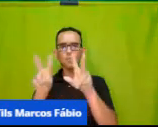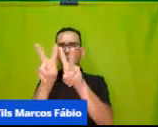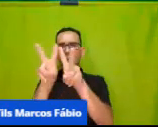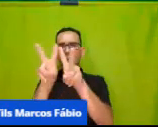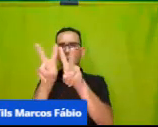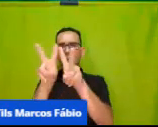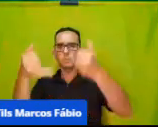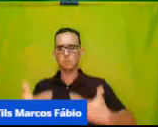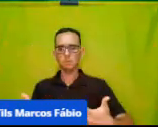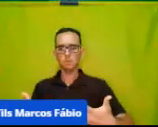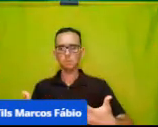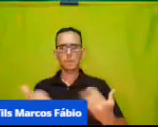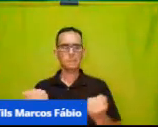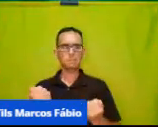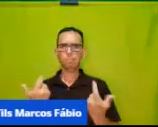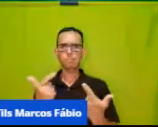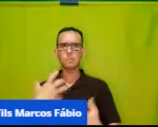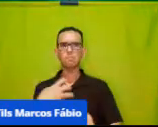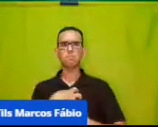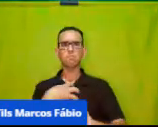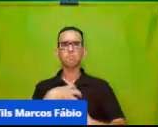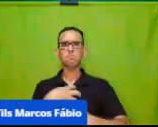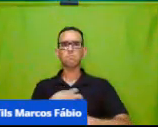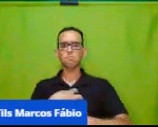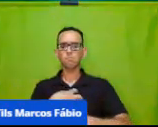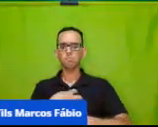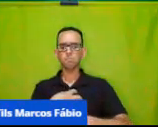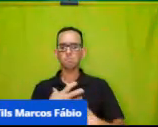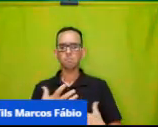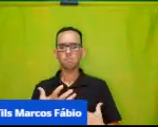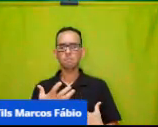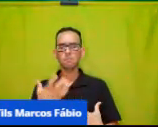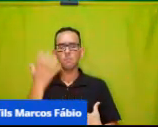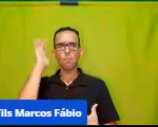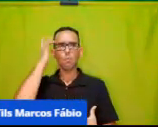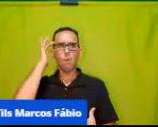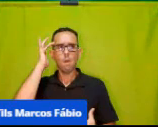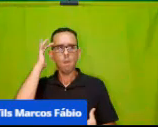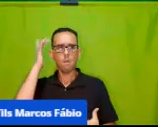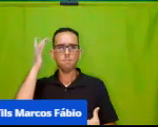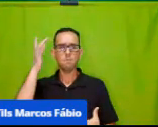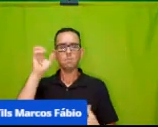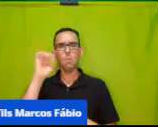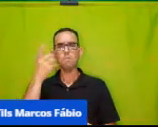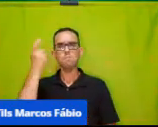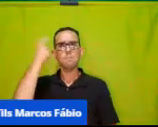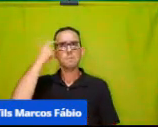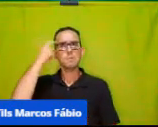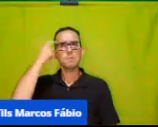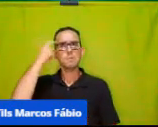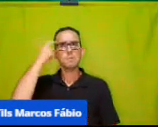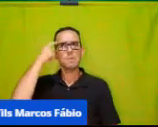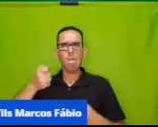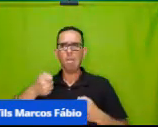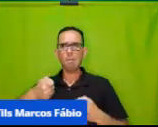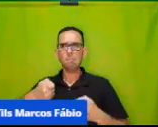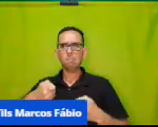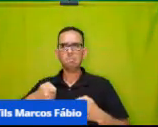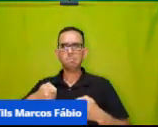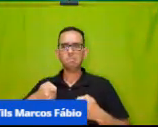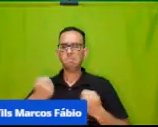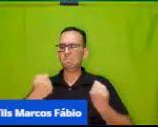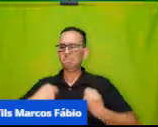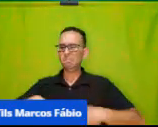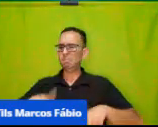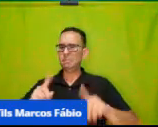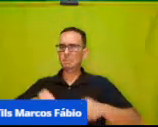teria muito sentido se... eu acho que talvez pensar, né, é um gasto desnecessário, tendo em vista que